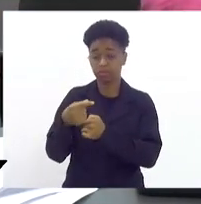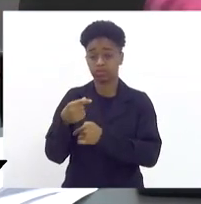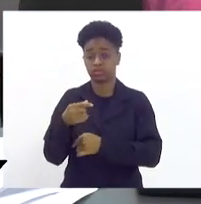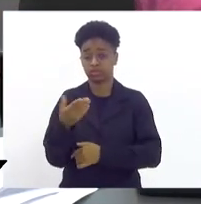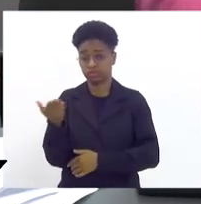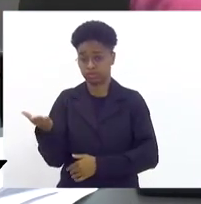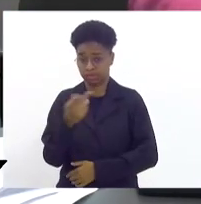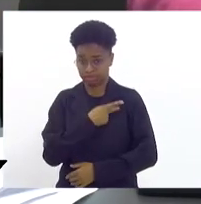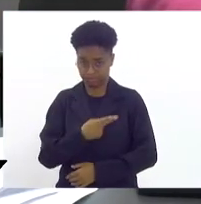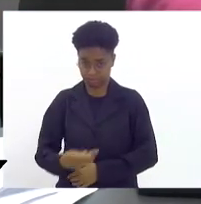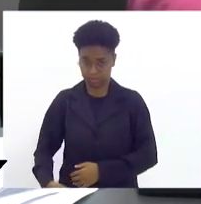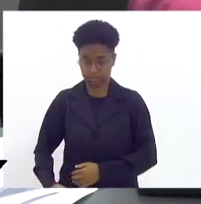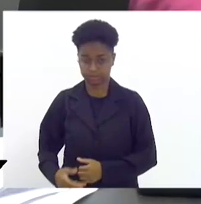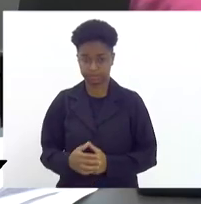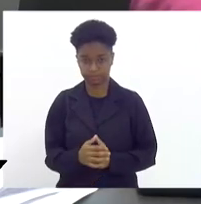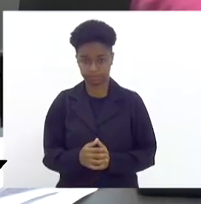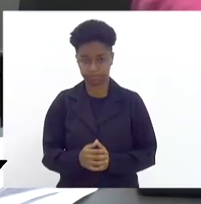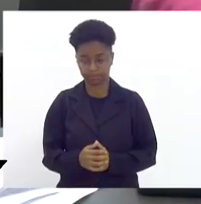Amorim,